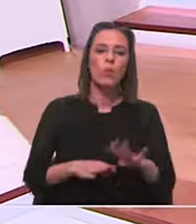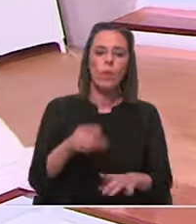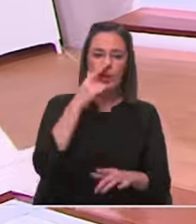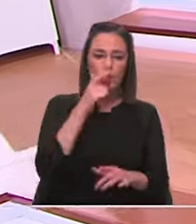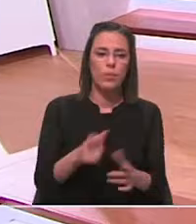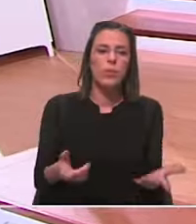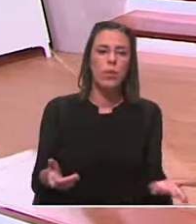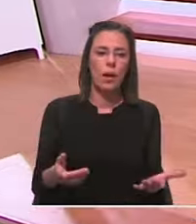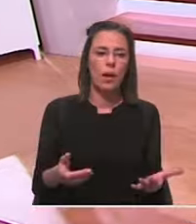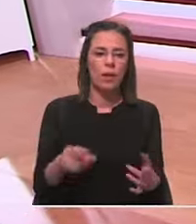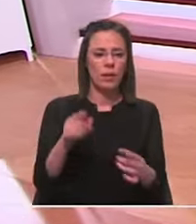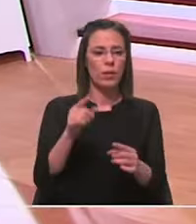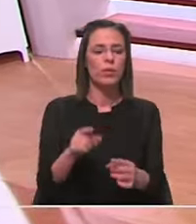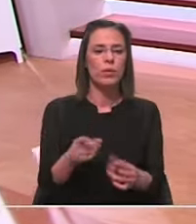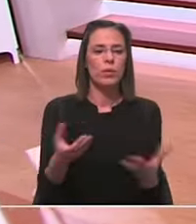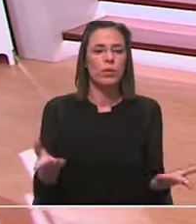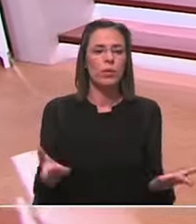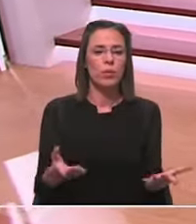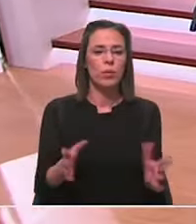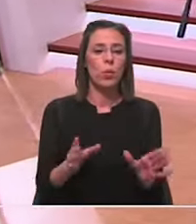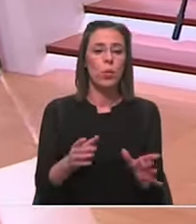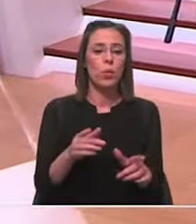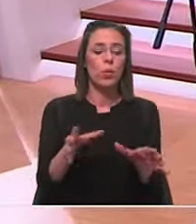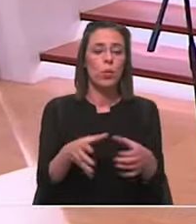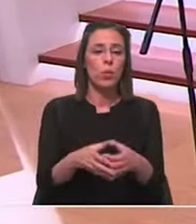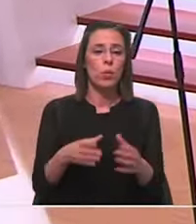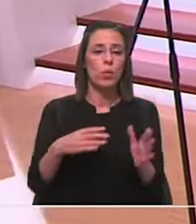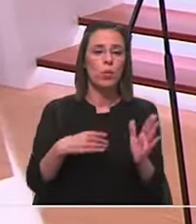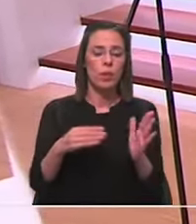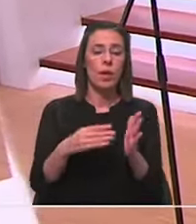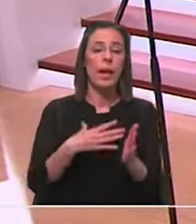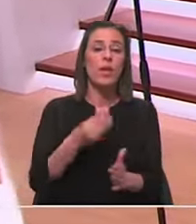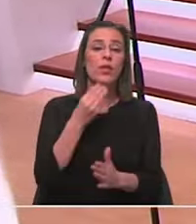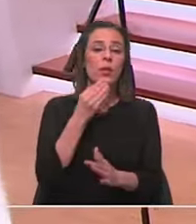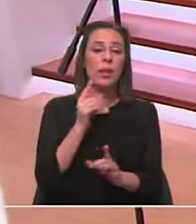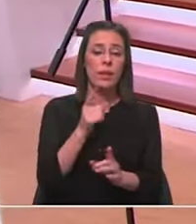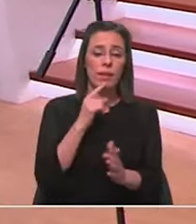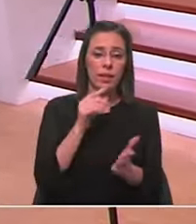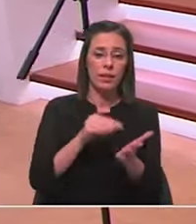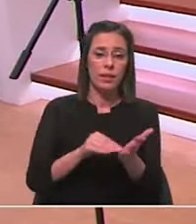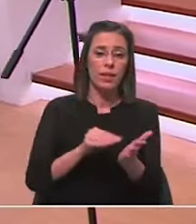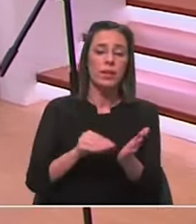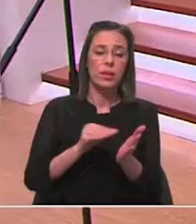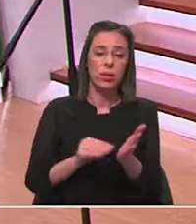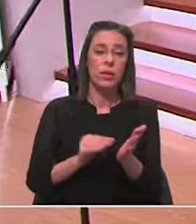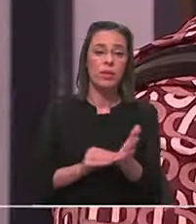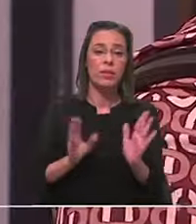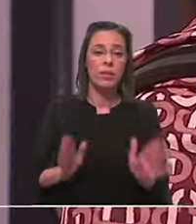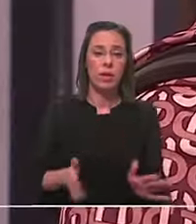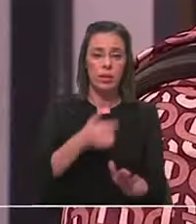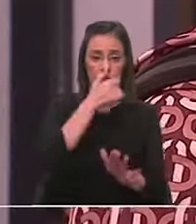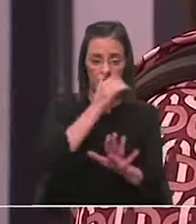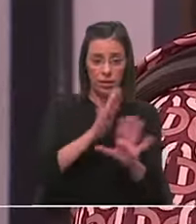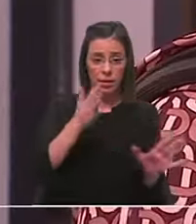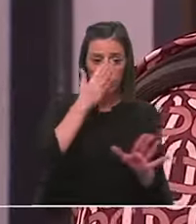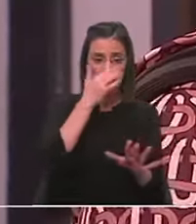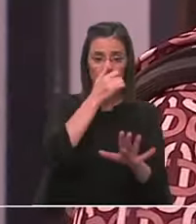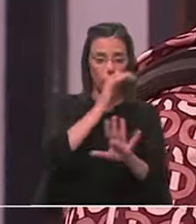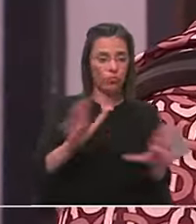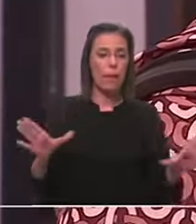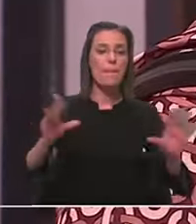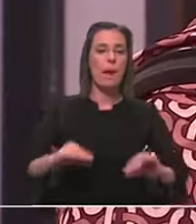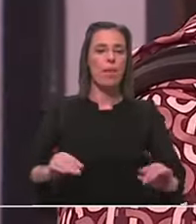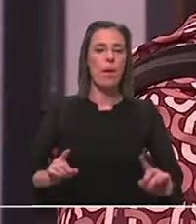pessoas? Portanto, o teu público, eu coloquei... se quiserem jantar, tem que se inscrever. Tem que se inscrever, já está lutado. Já está